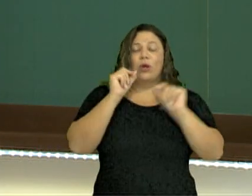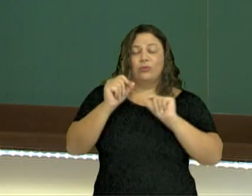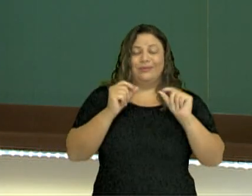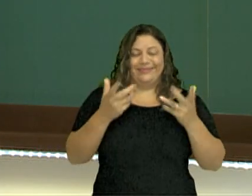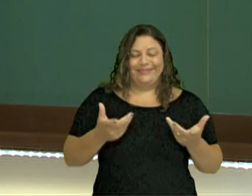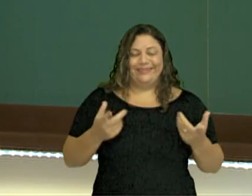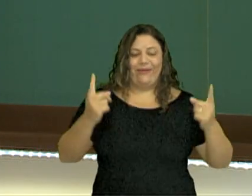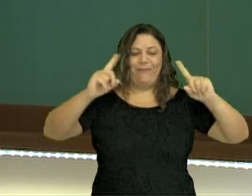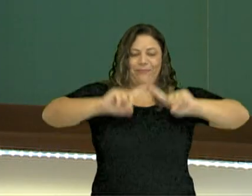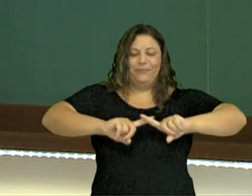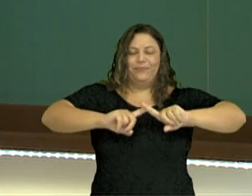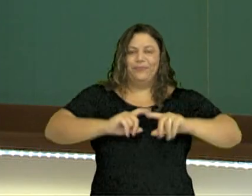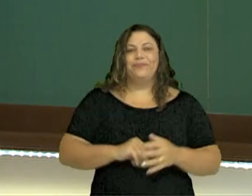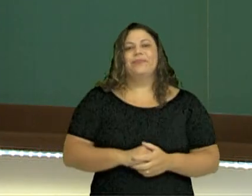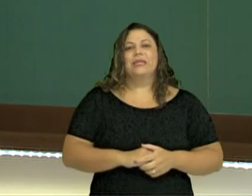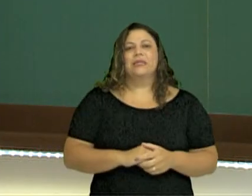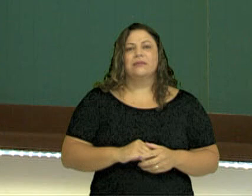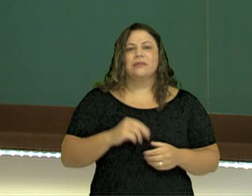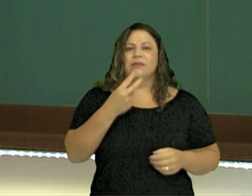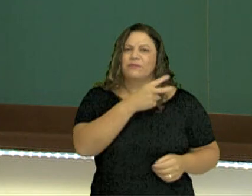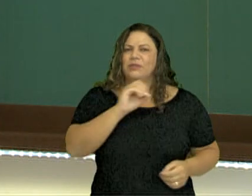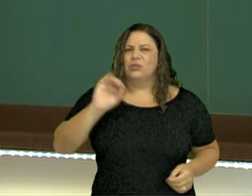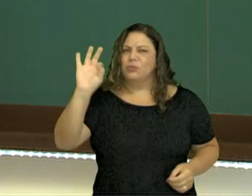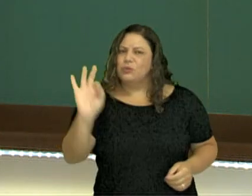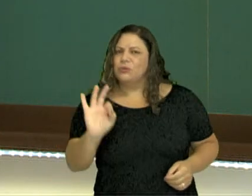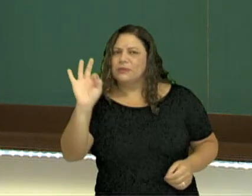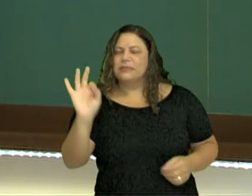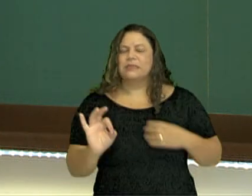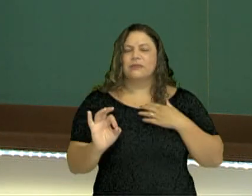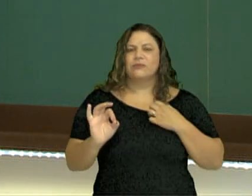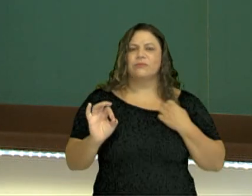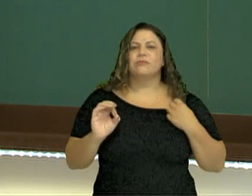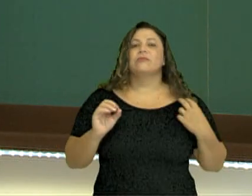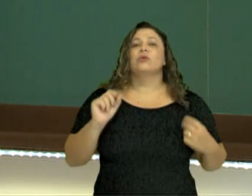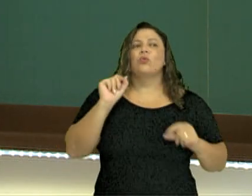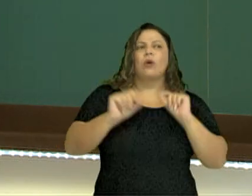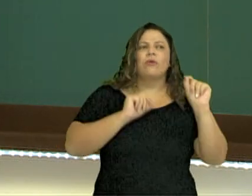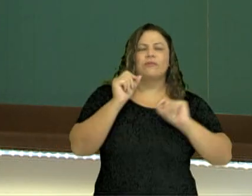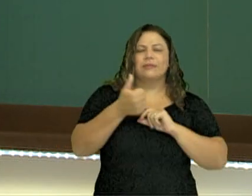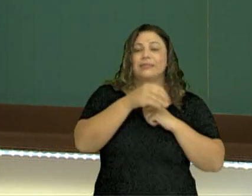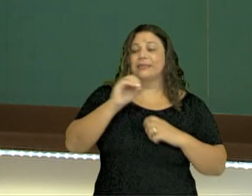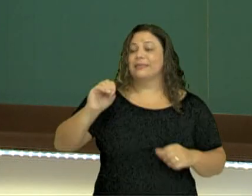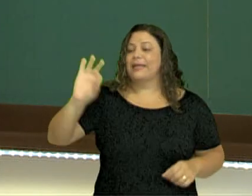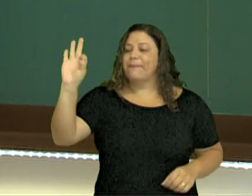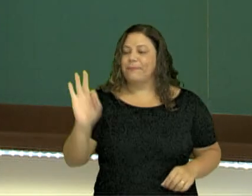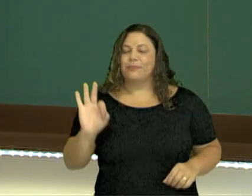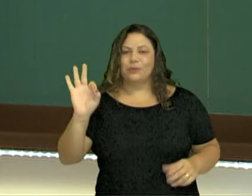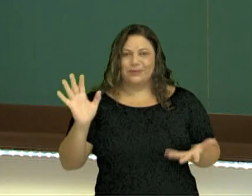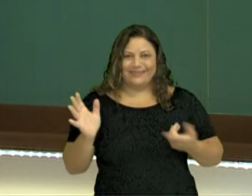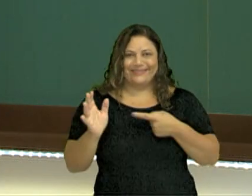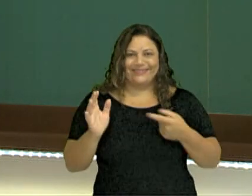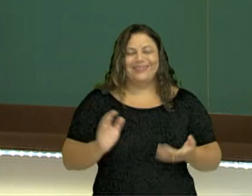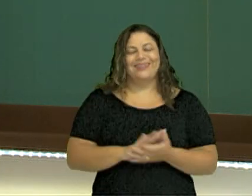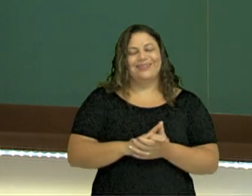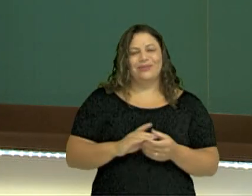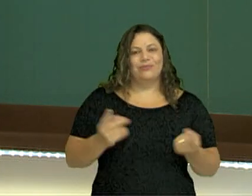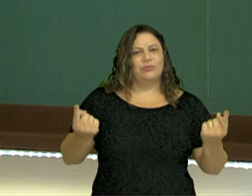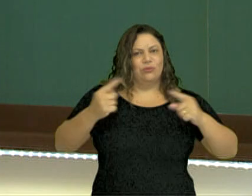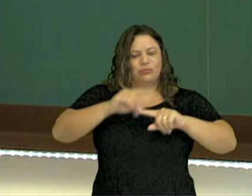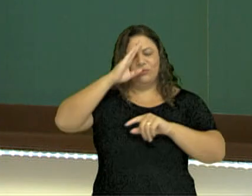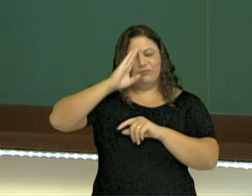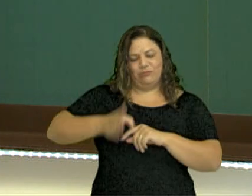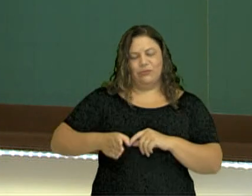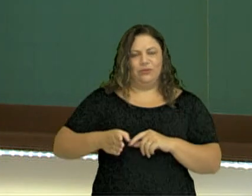3. 480 a 20%, qual vai ser o rendimento que corresponde a 100%? São grandezas